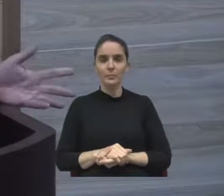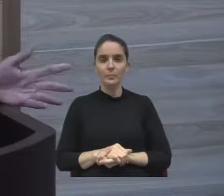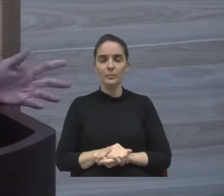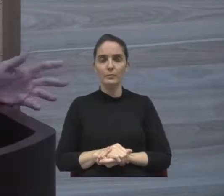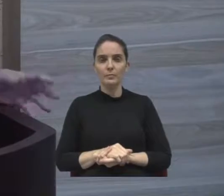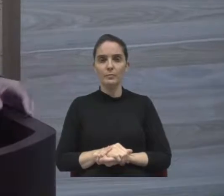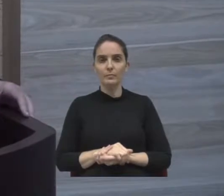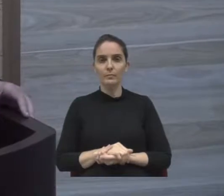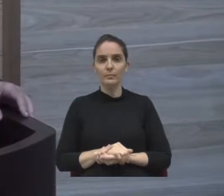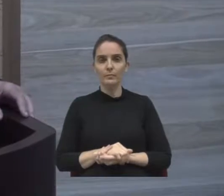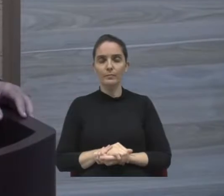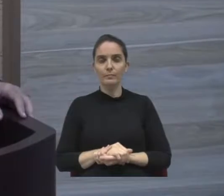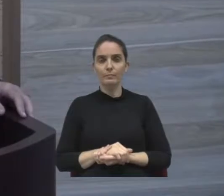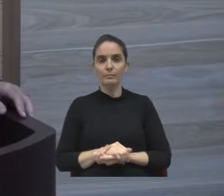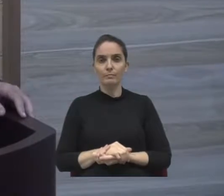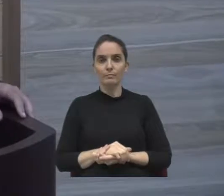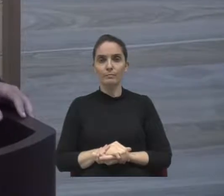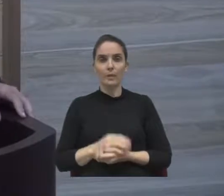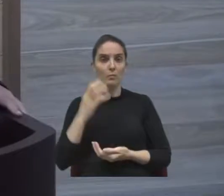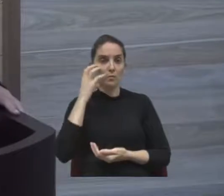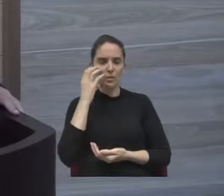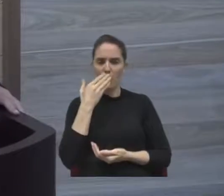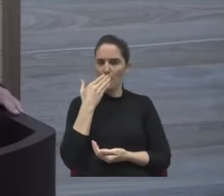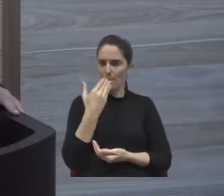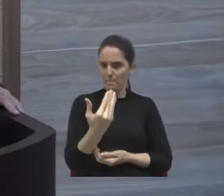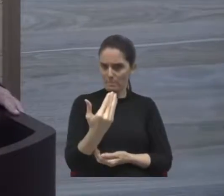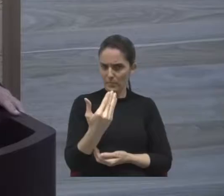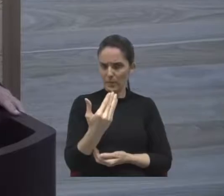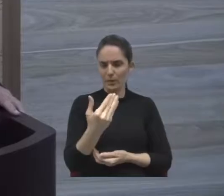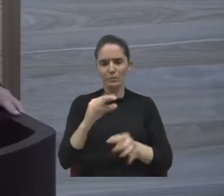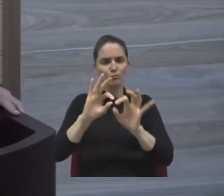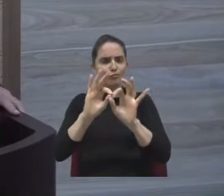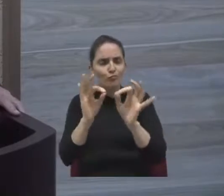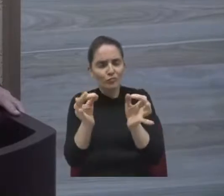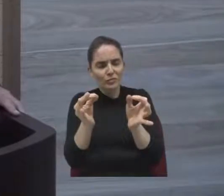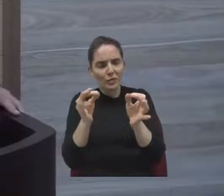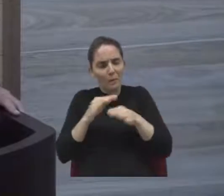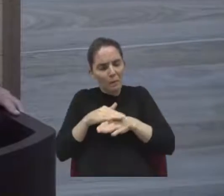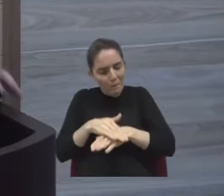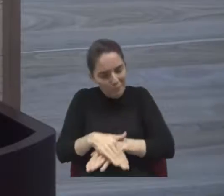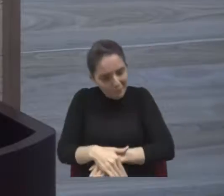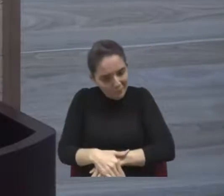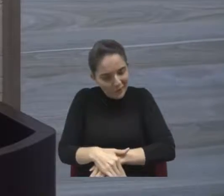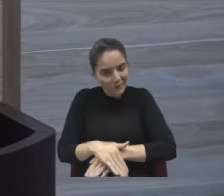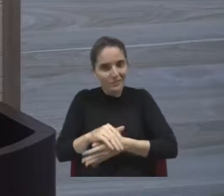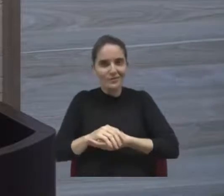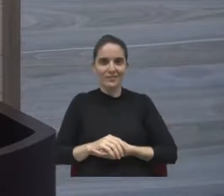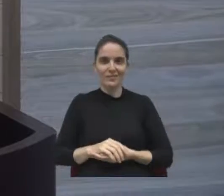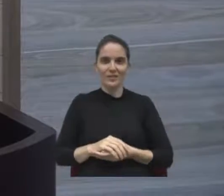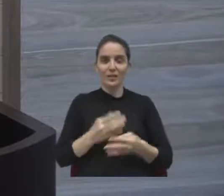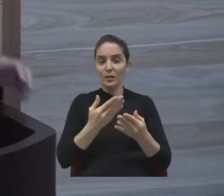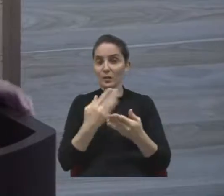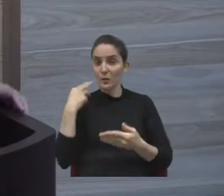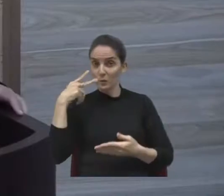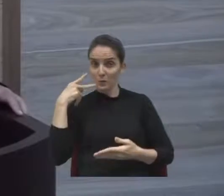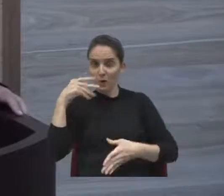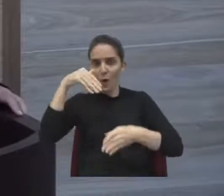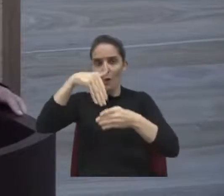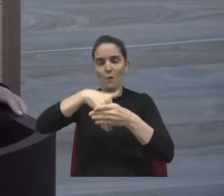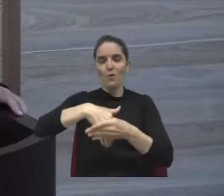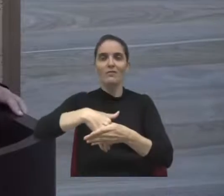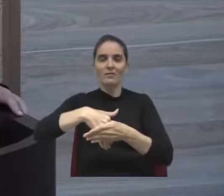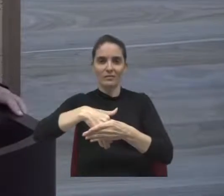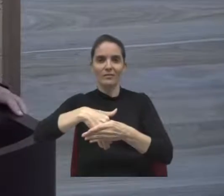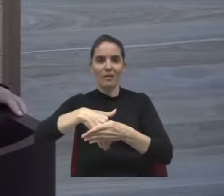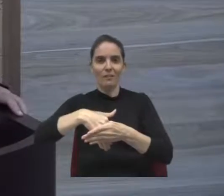Então, eu peço, de forma bem simplista, bem humilde aqui, o voto a esse projeto, a